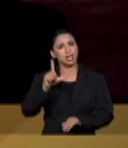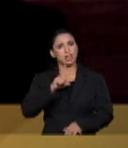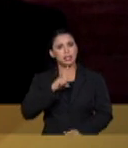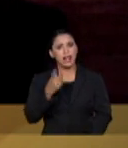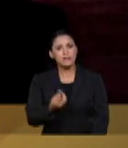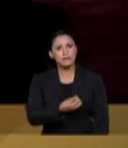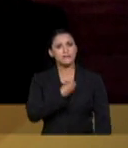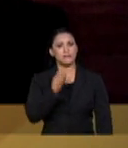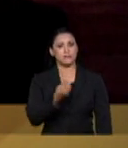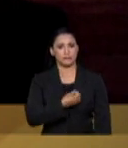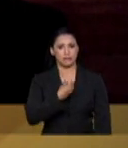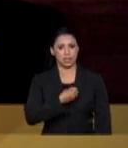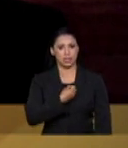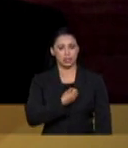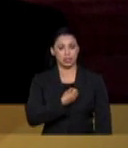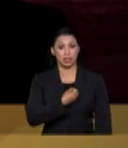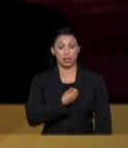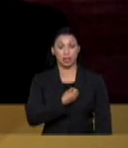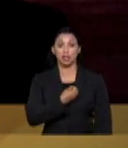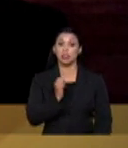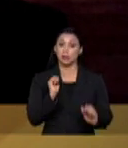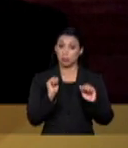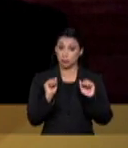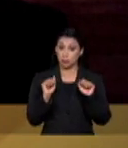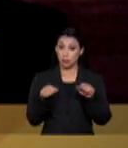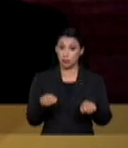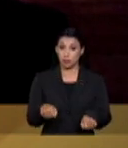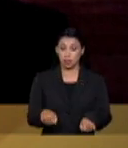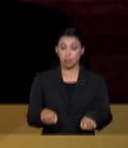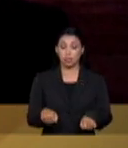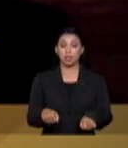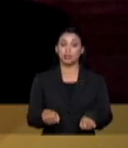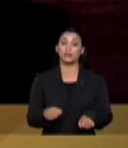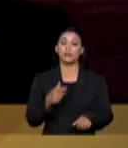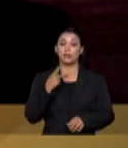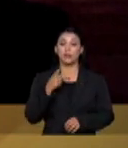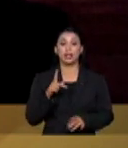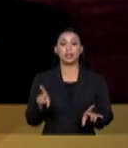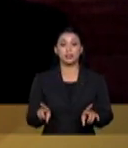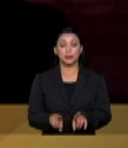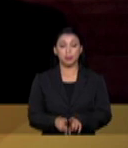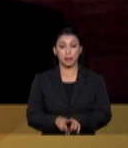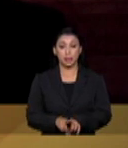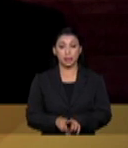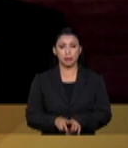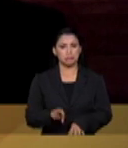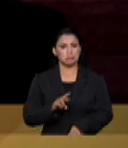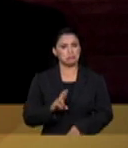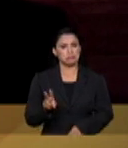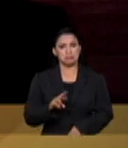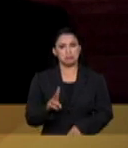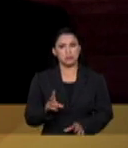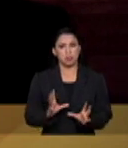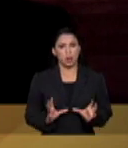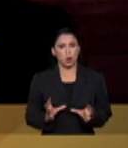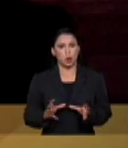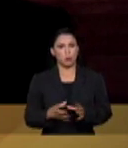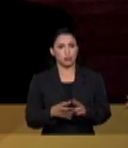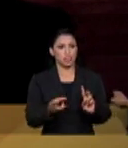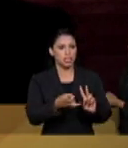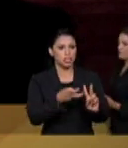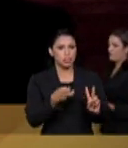resistência sendo possível até mesmo afirmar e não a comunidade indígena